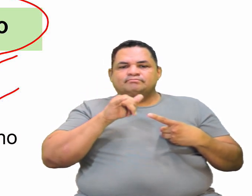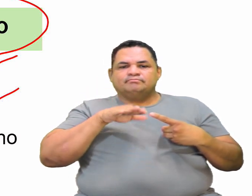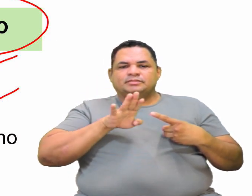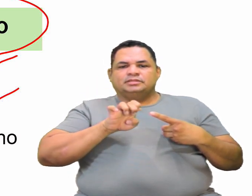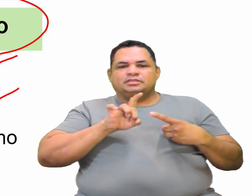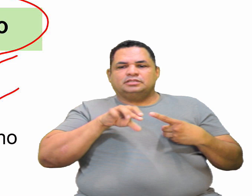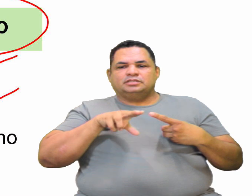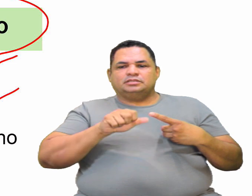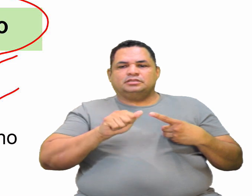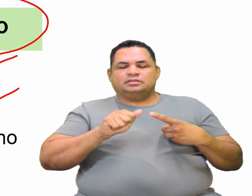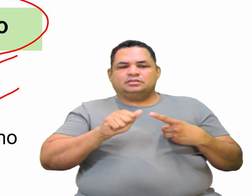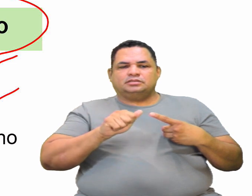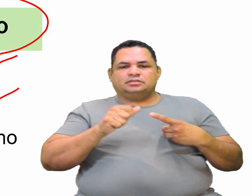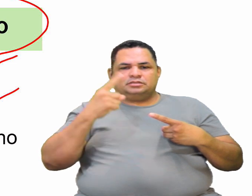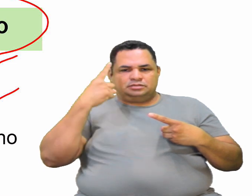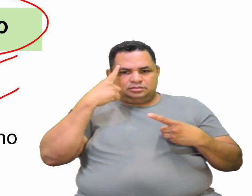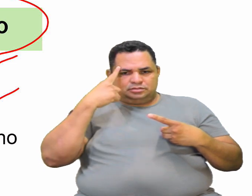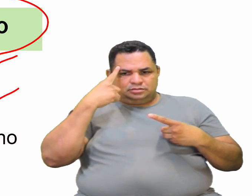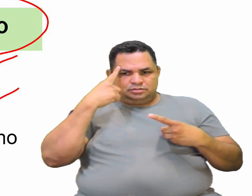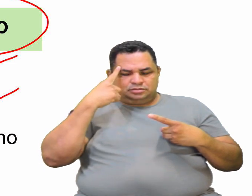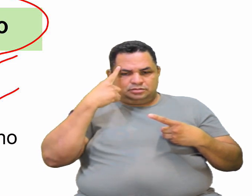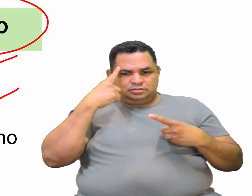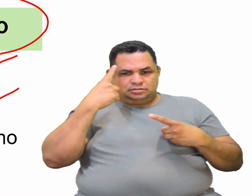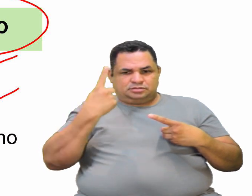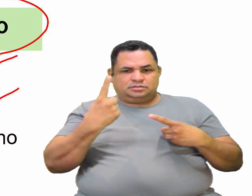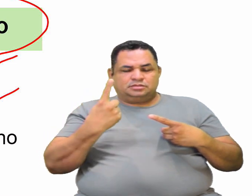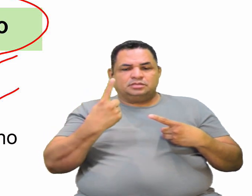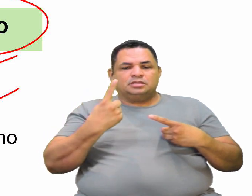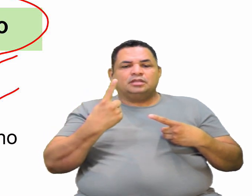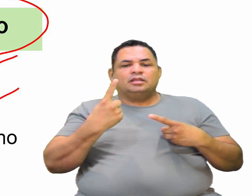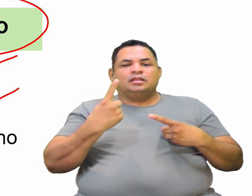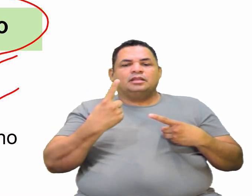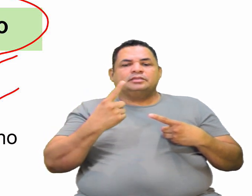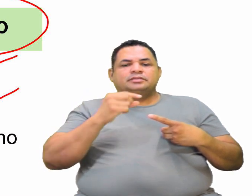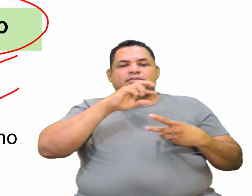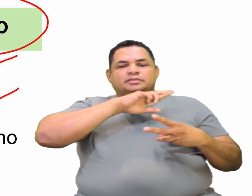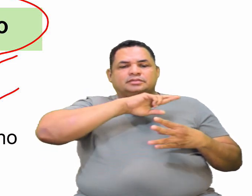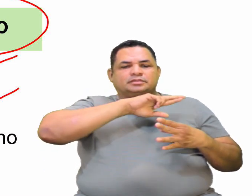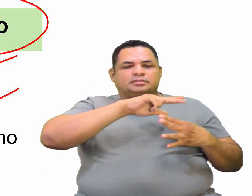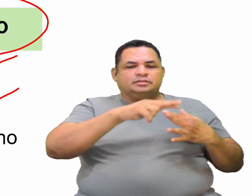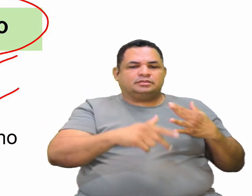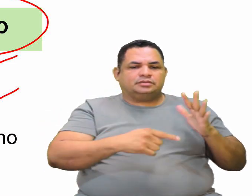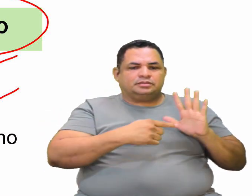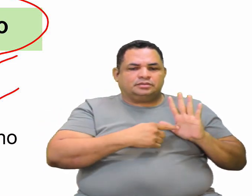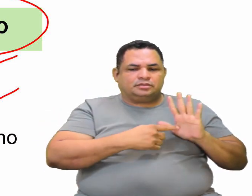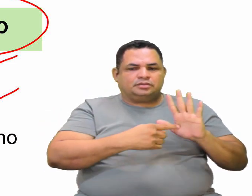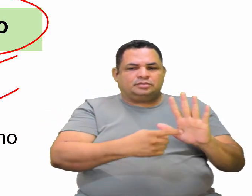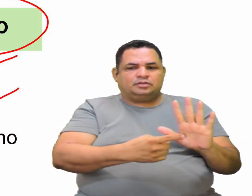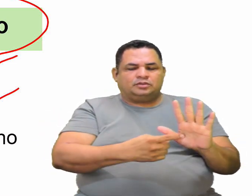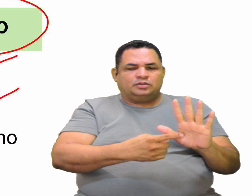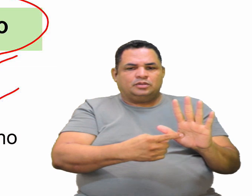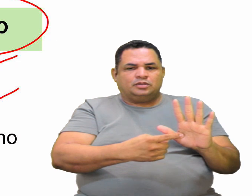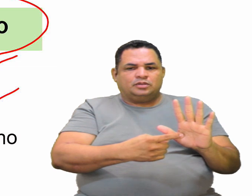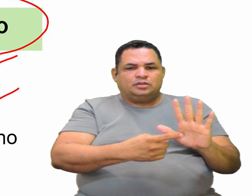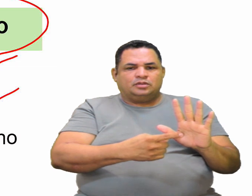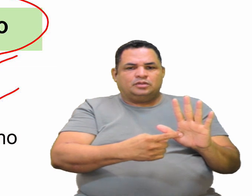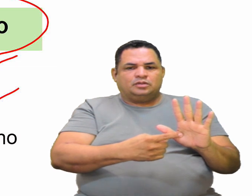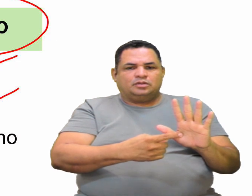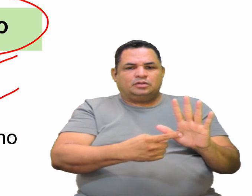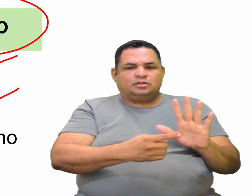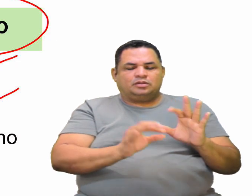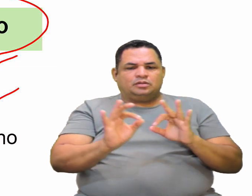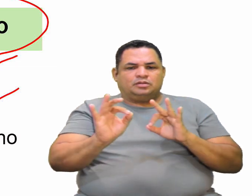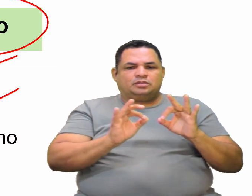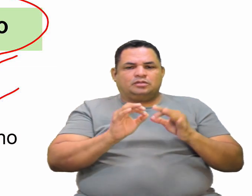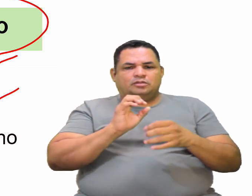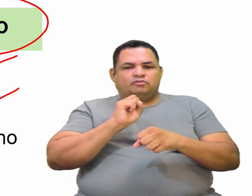que você falou, vamos pensar aí. Uma das espécies, ela vai estar apresentando, né,